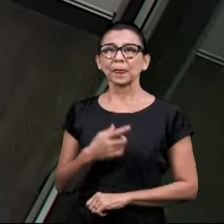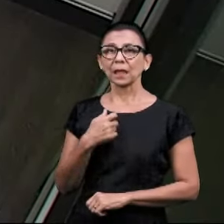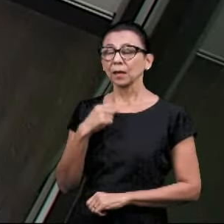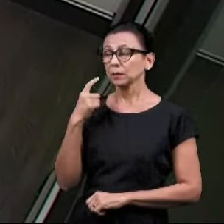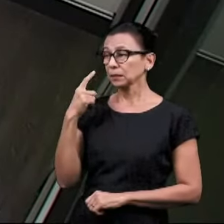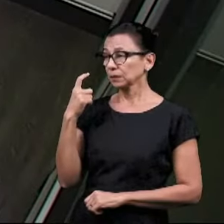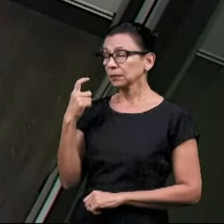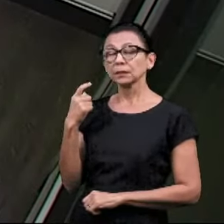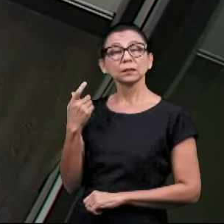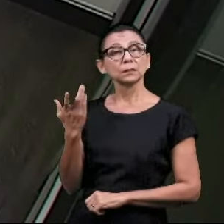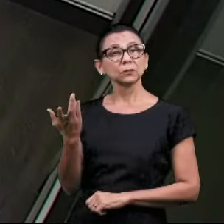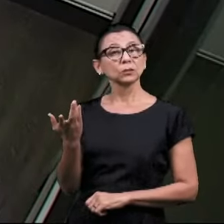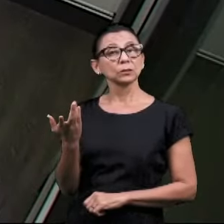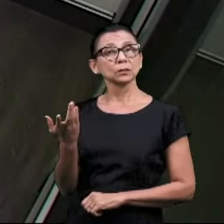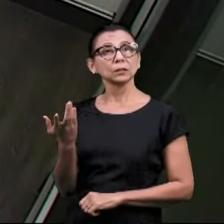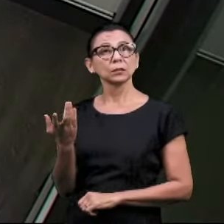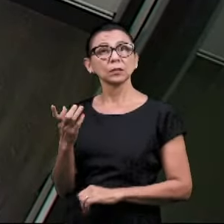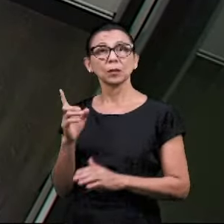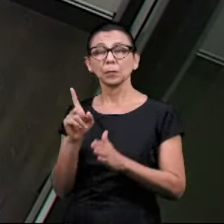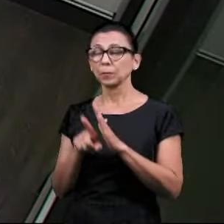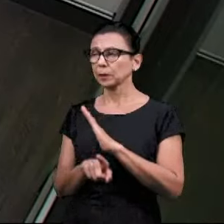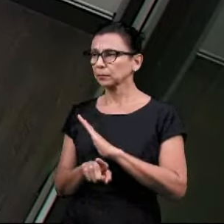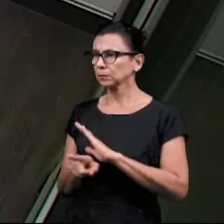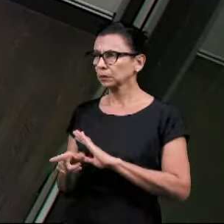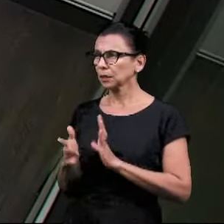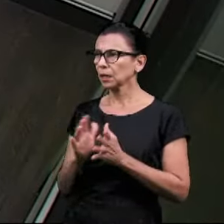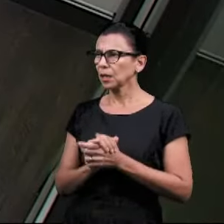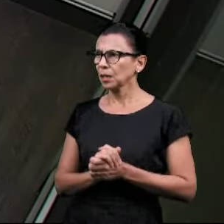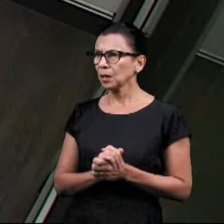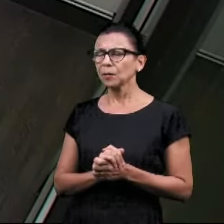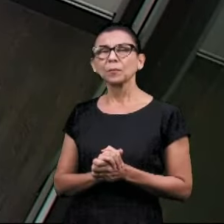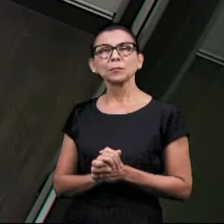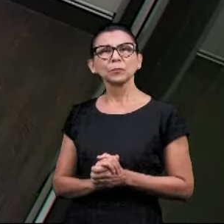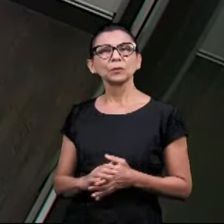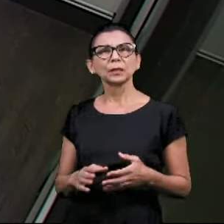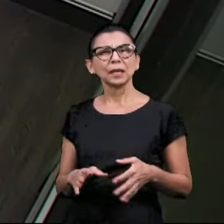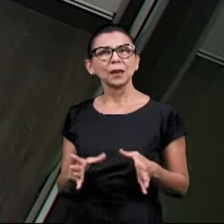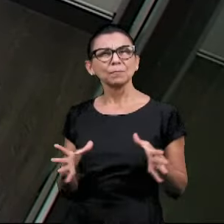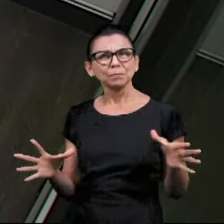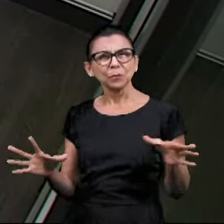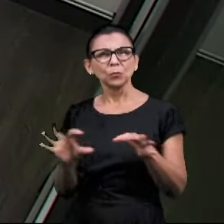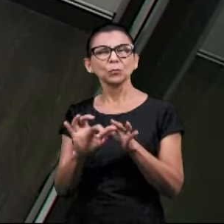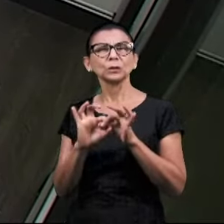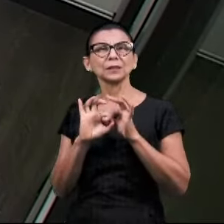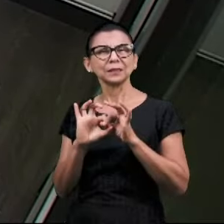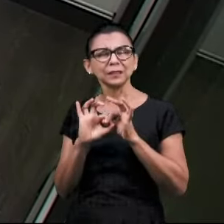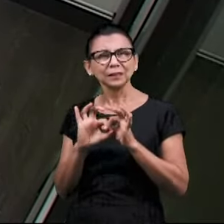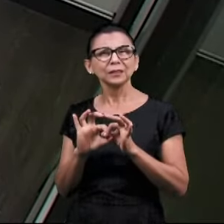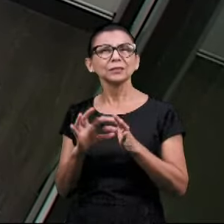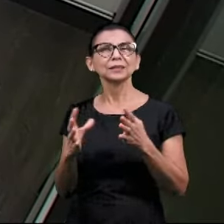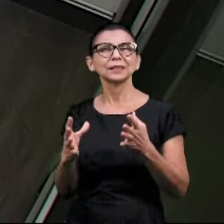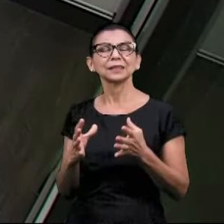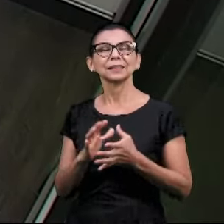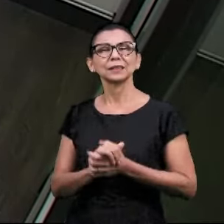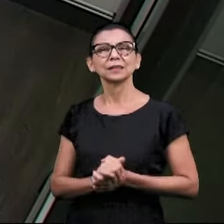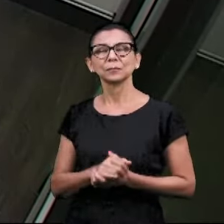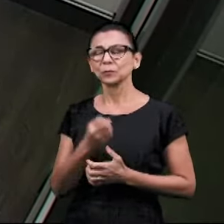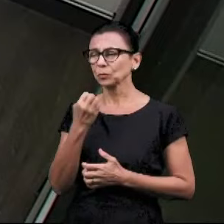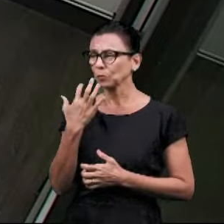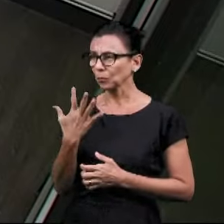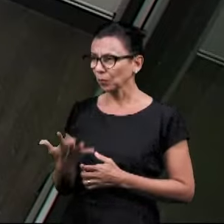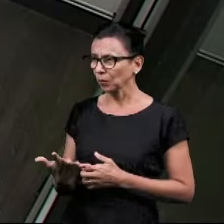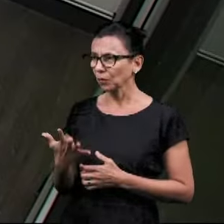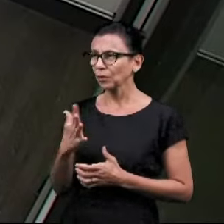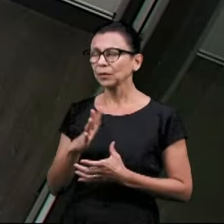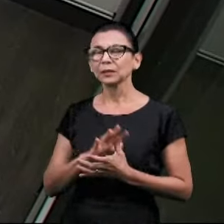né? Porque o senhor está dizendo que é um vínculo muito grande, desde a sua conversão, né? Desde o chamado do senhor, a primeira vez que o senhor entra na